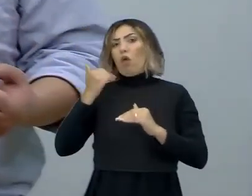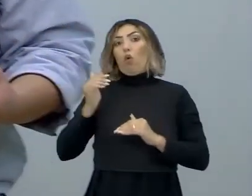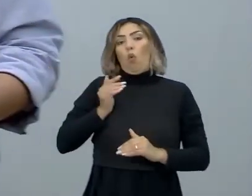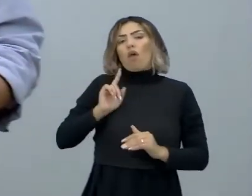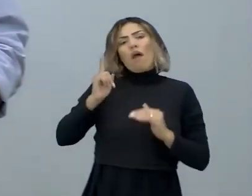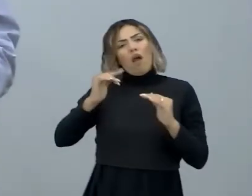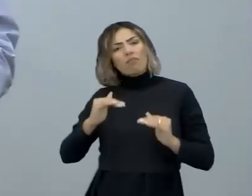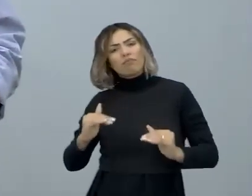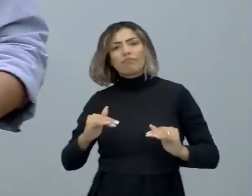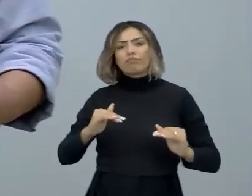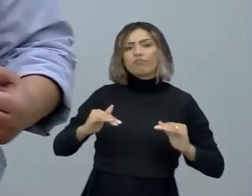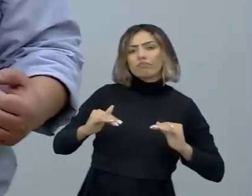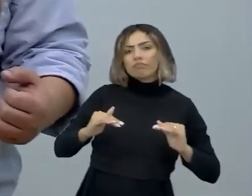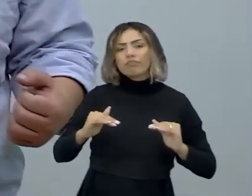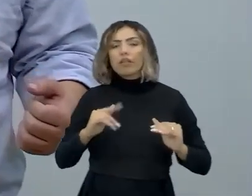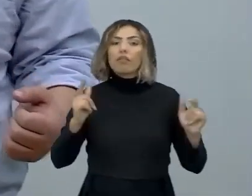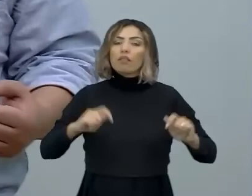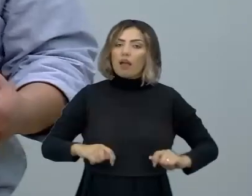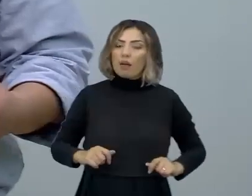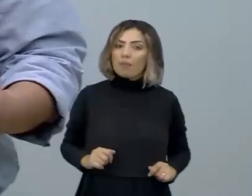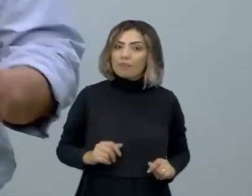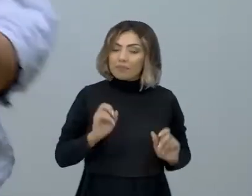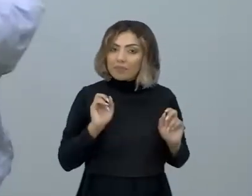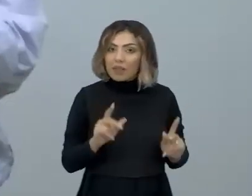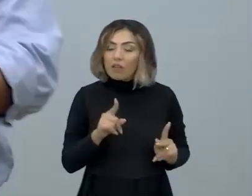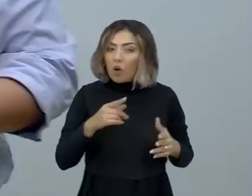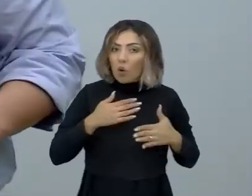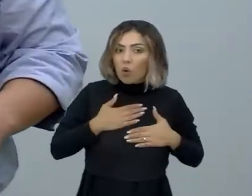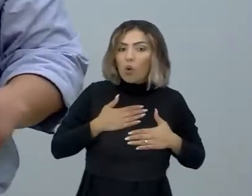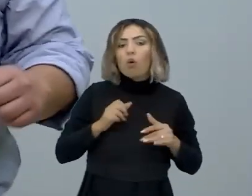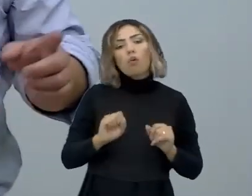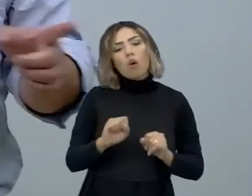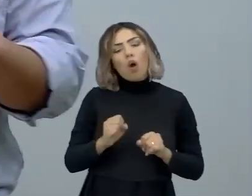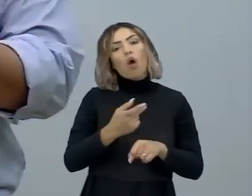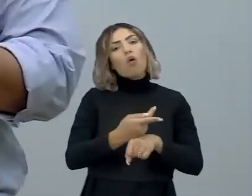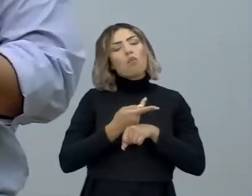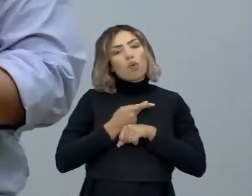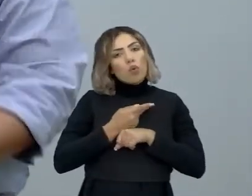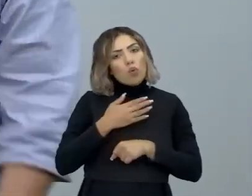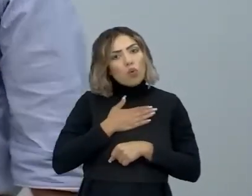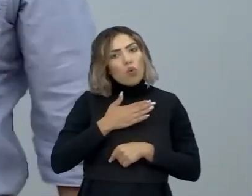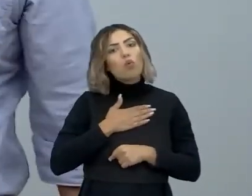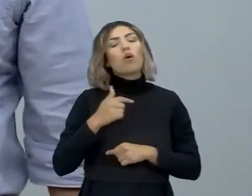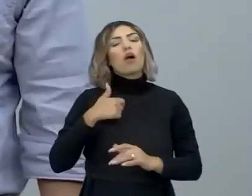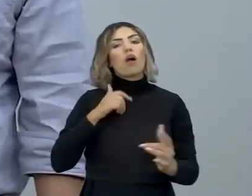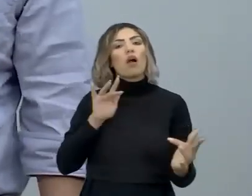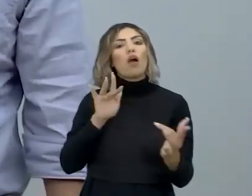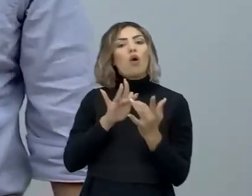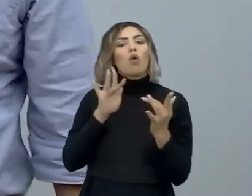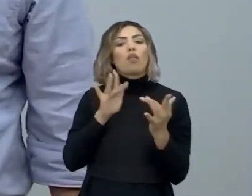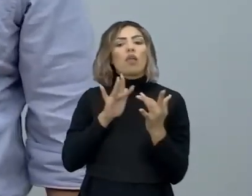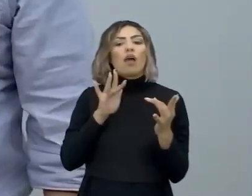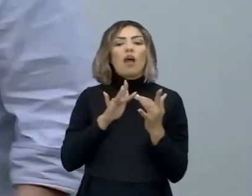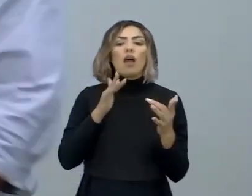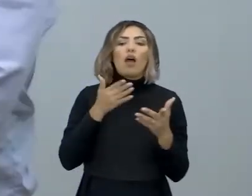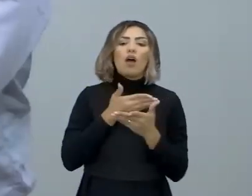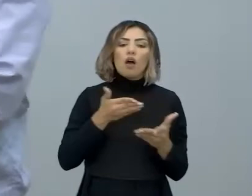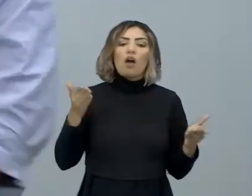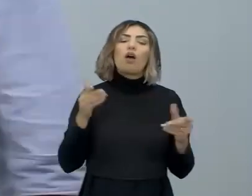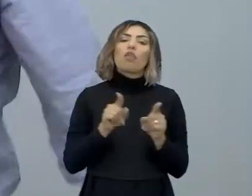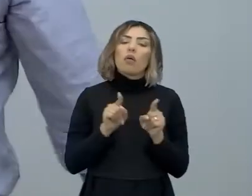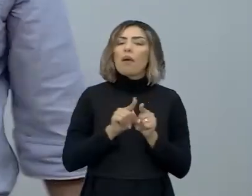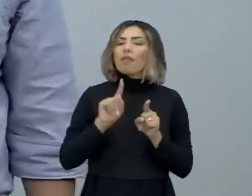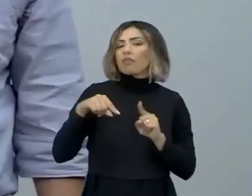renda. Tudo bem? Então, se você gostou, pode me procurar que entraremos em contato e faremos